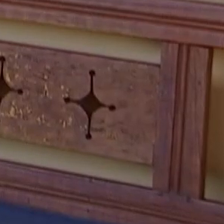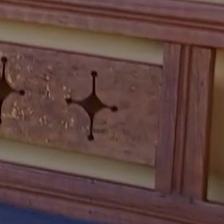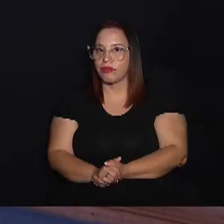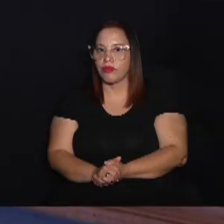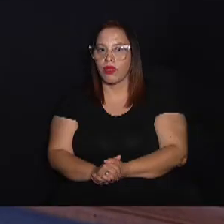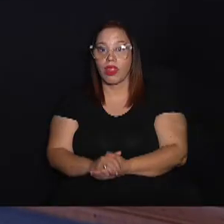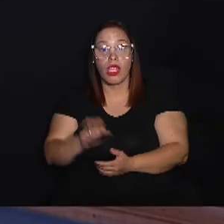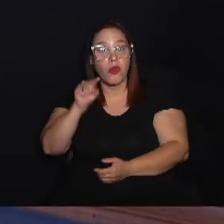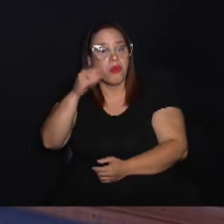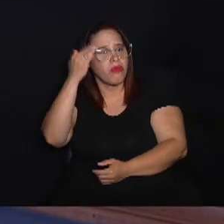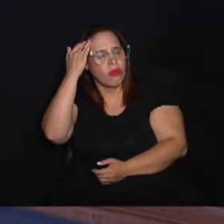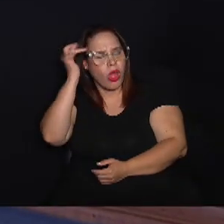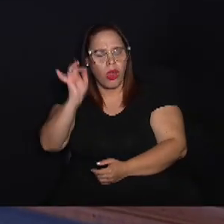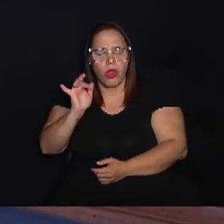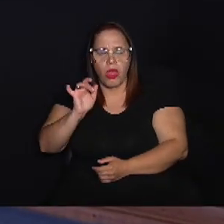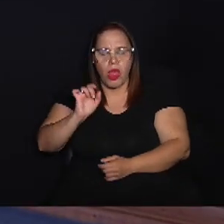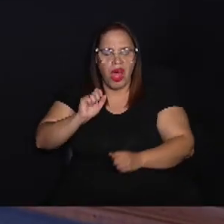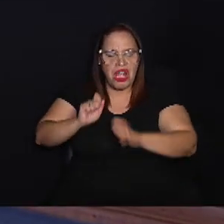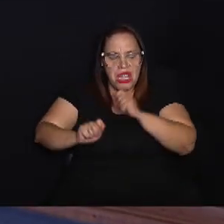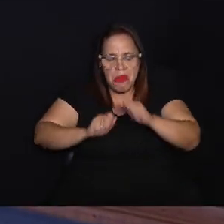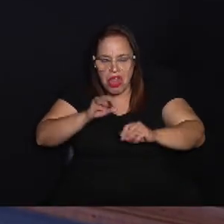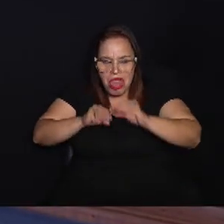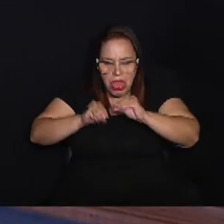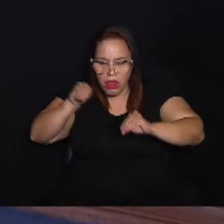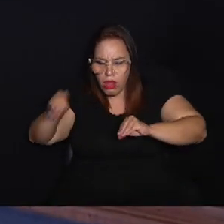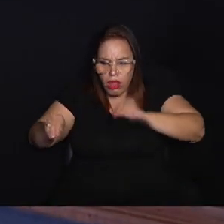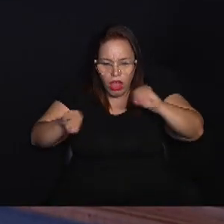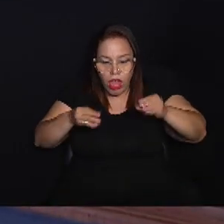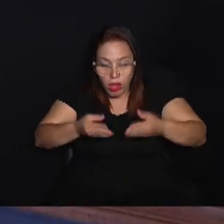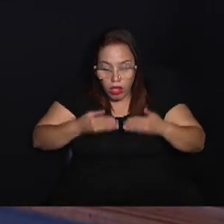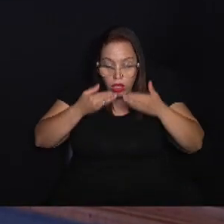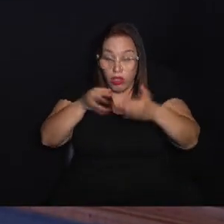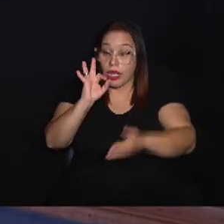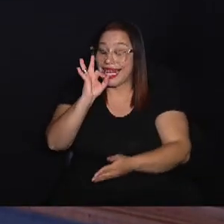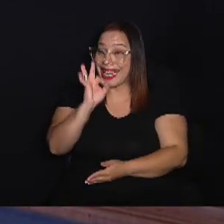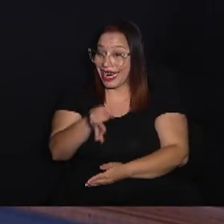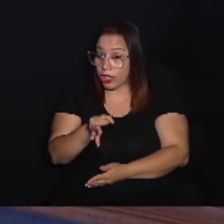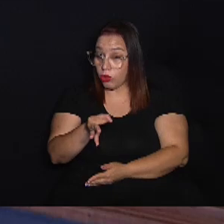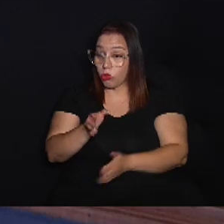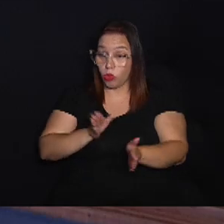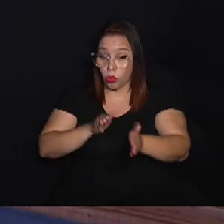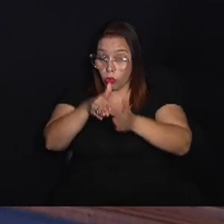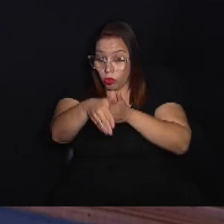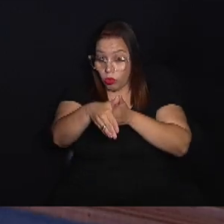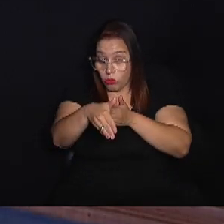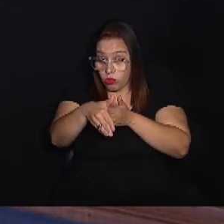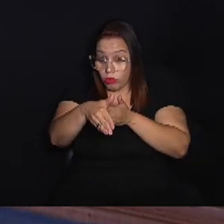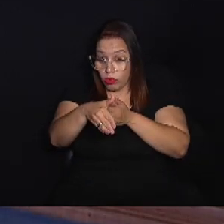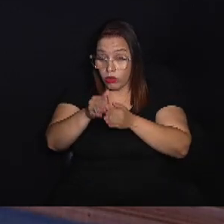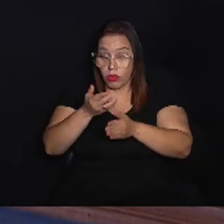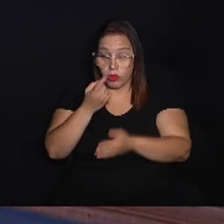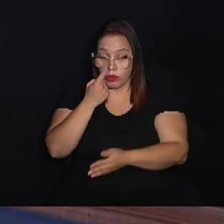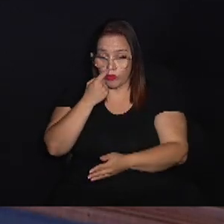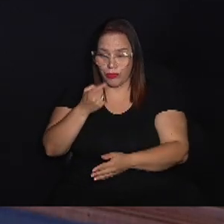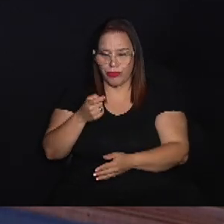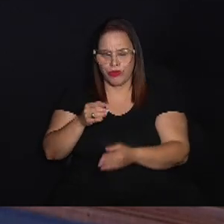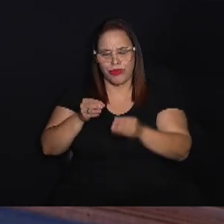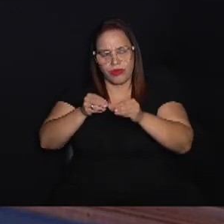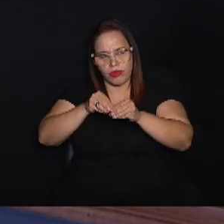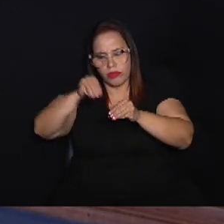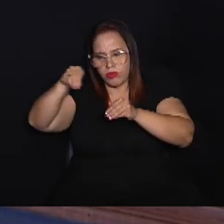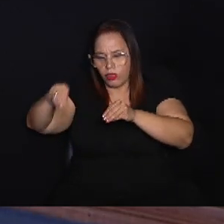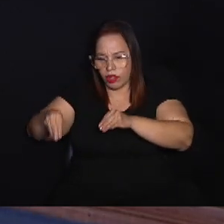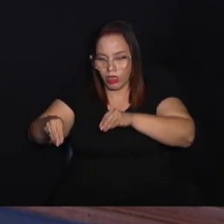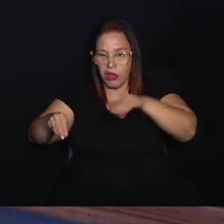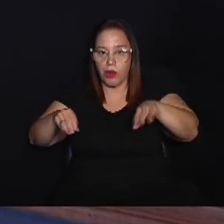Se você não separar esse material e dar o destino correto, não separar, que eu digo